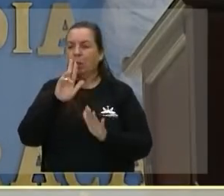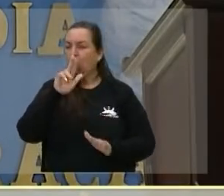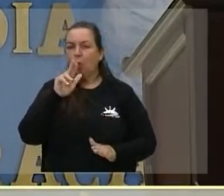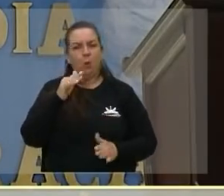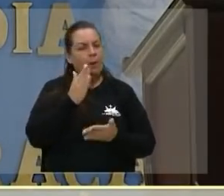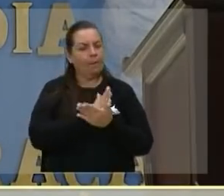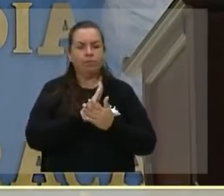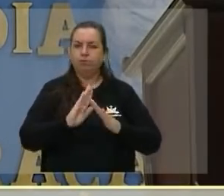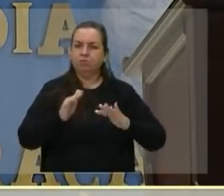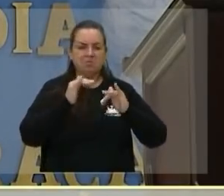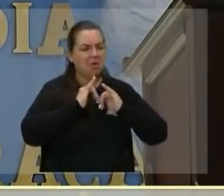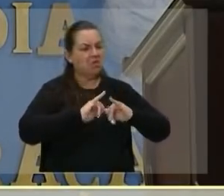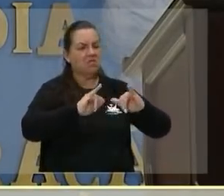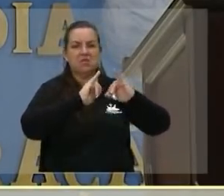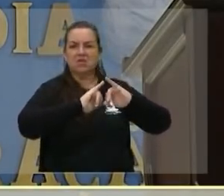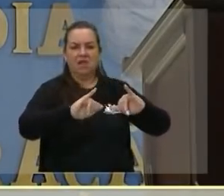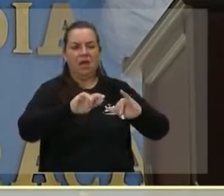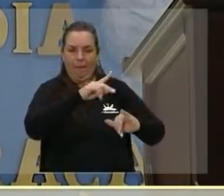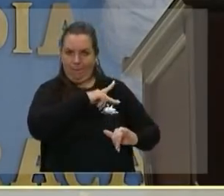anunciar